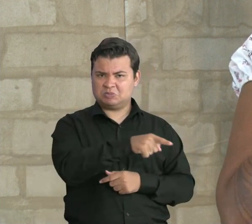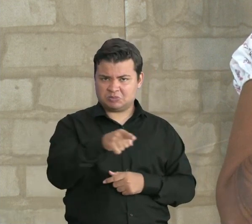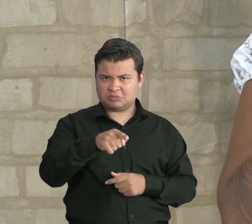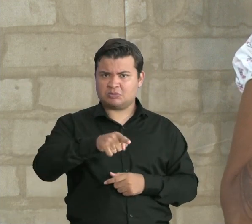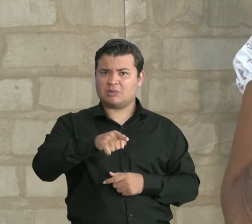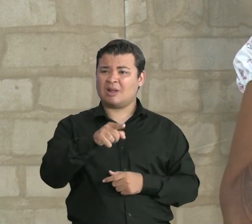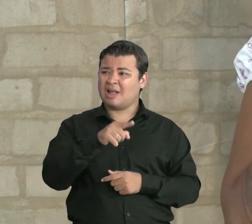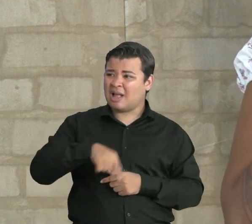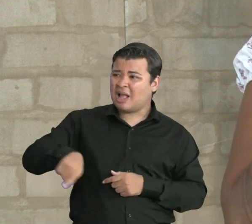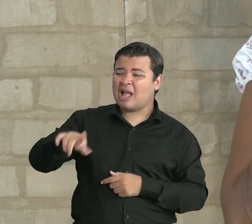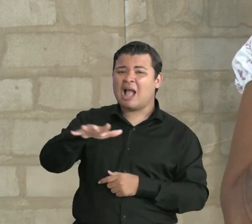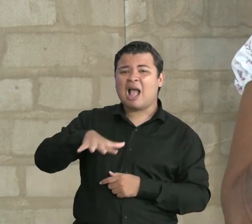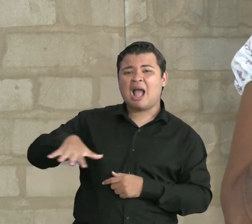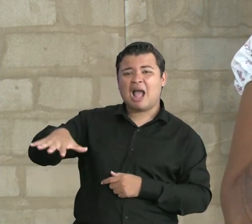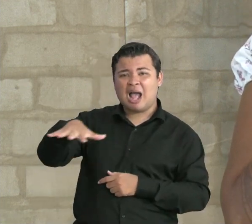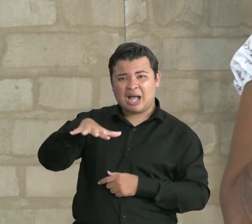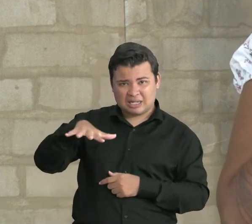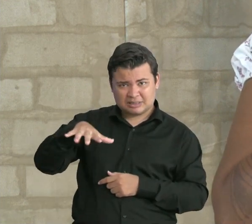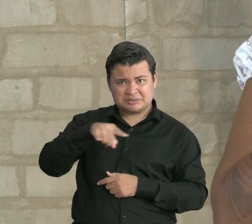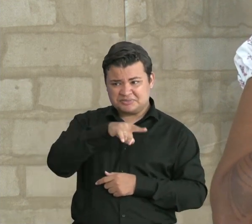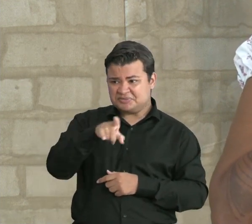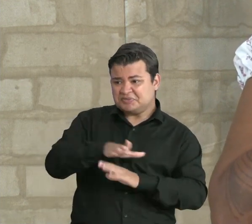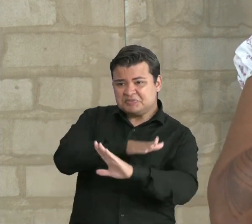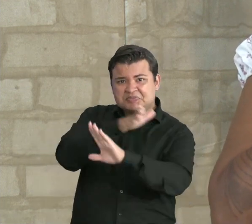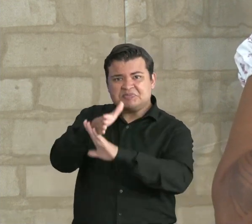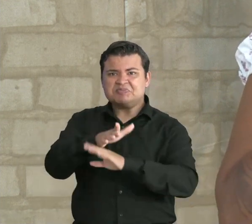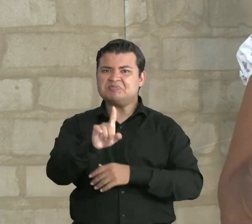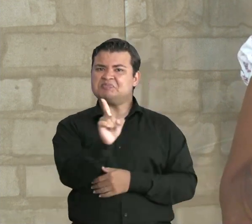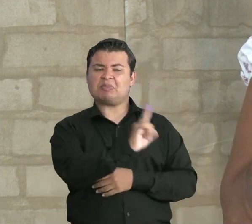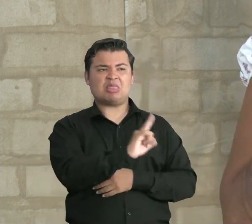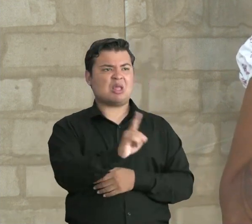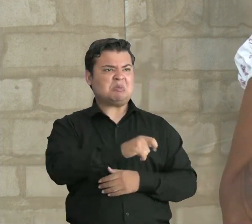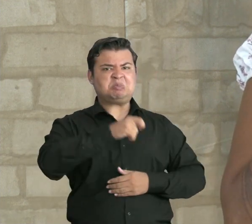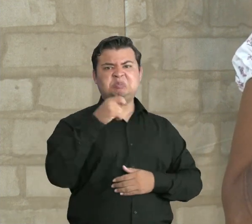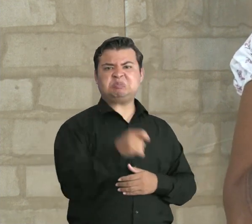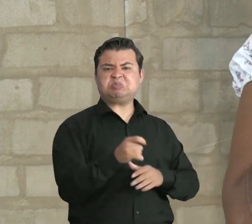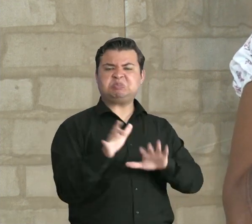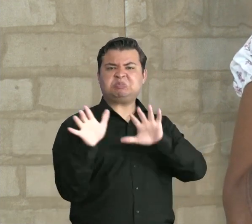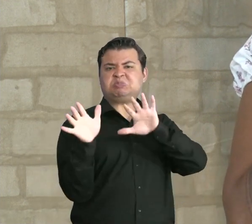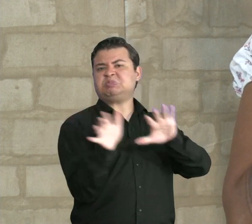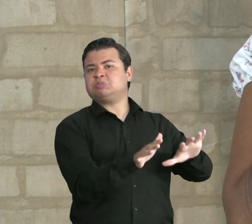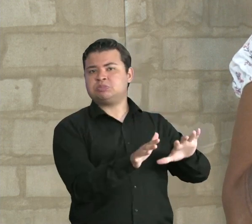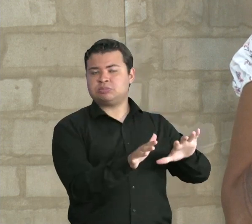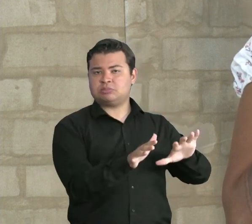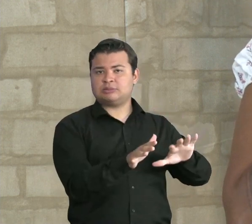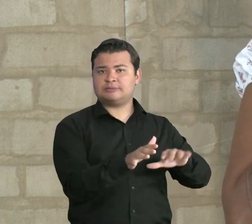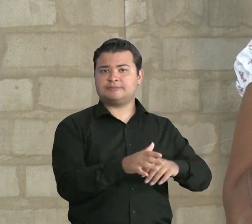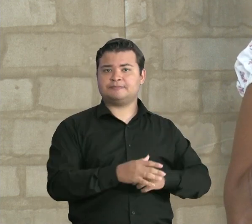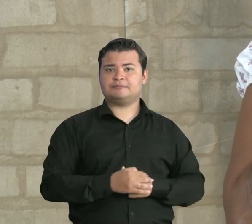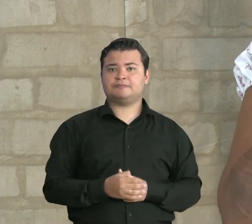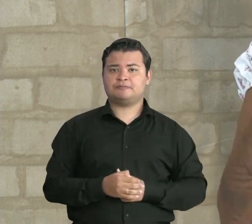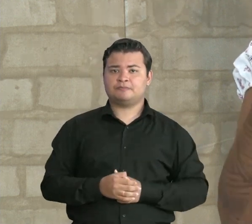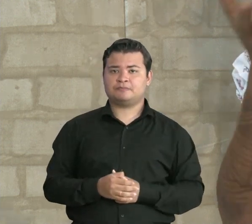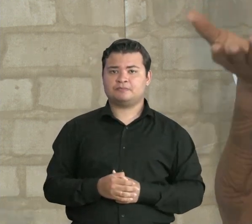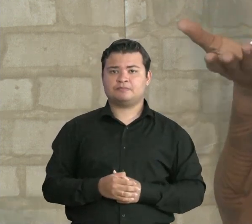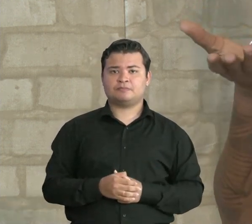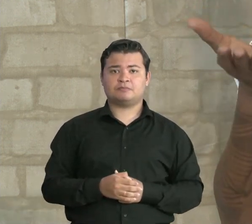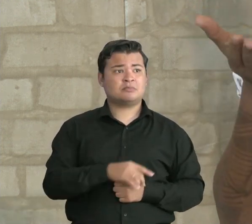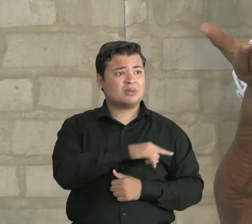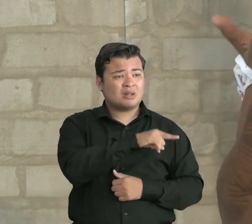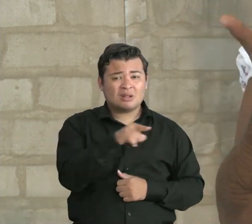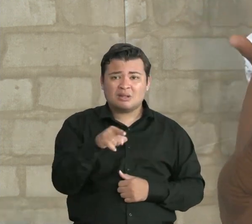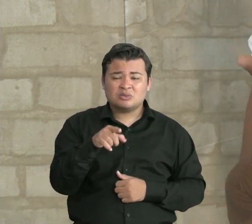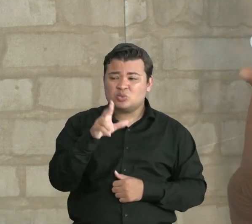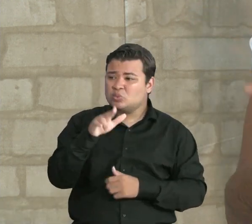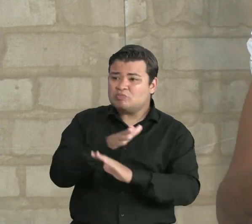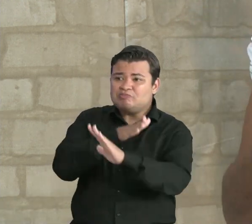não acessar esses produtos ou esses bens ou esses valores, né, nunca acessados.